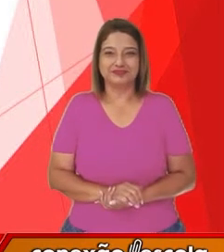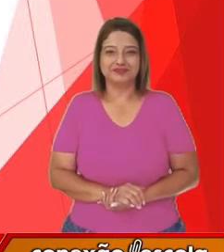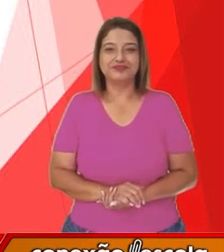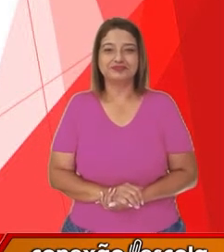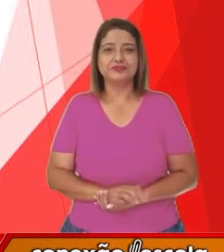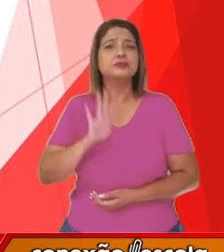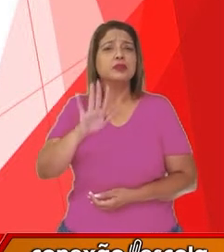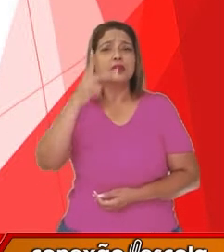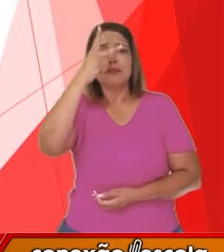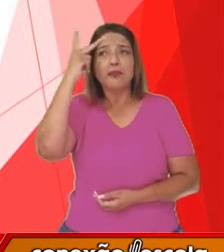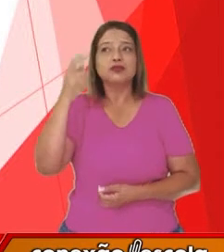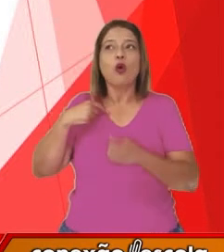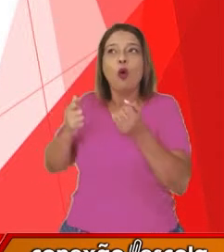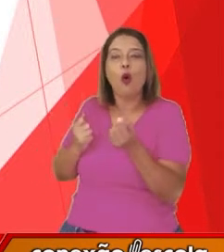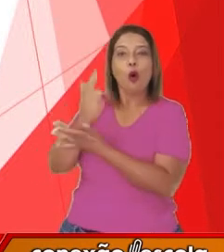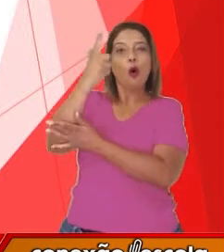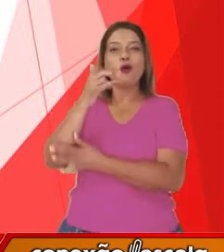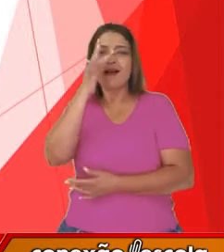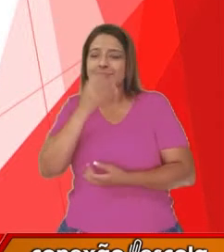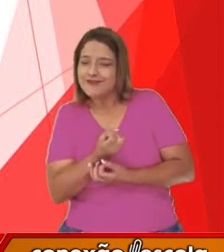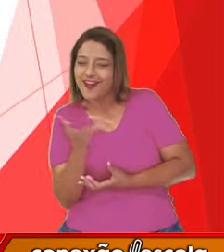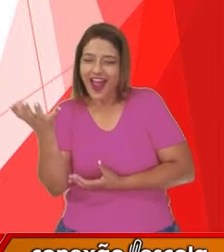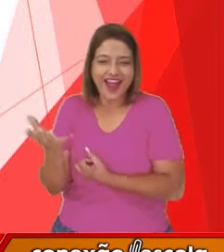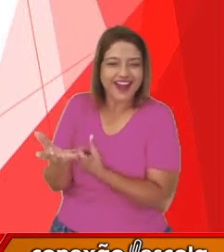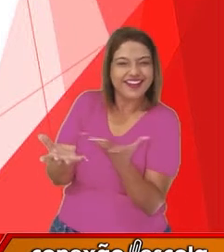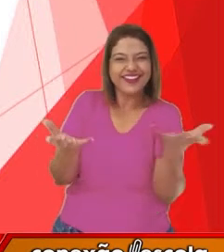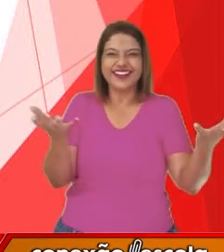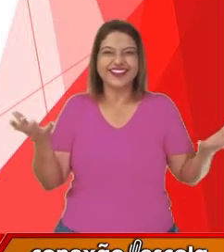Quem me compra um jardim com flores?